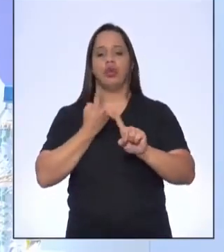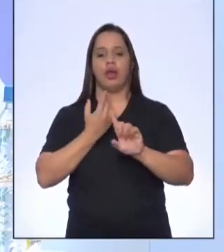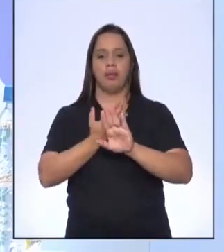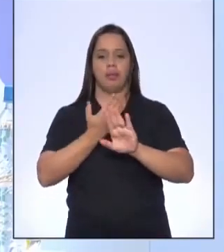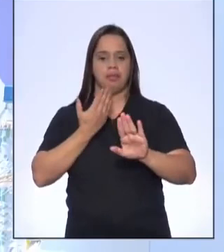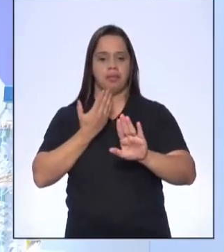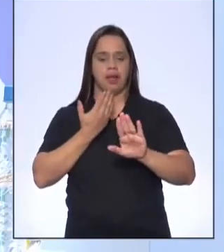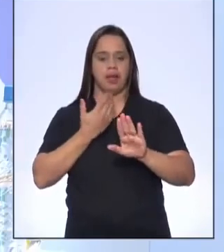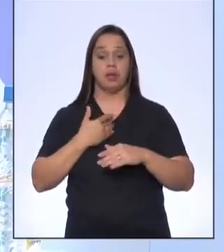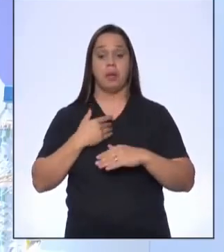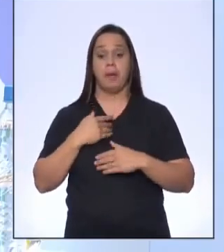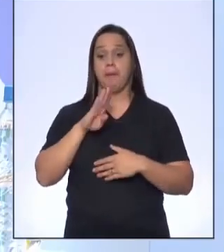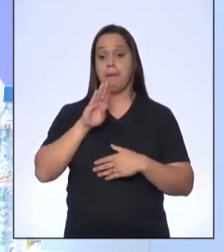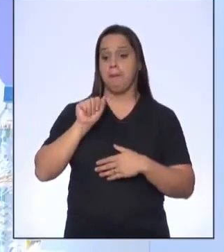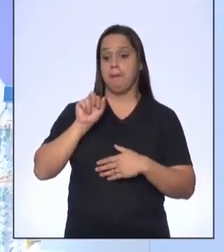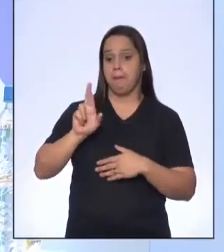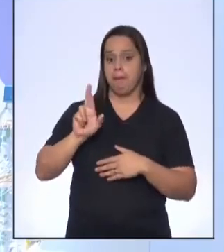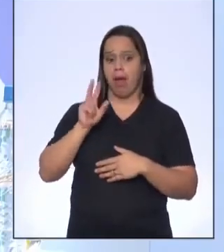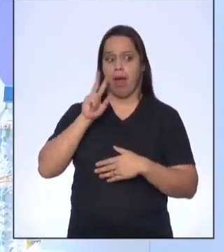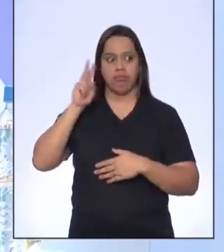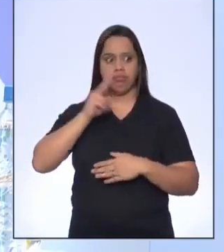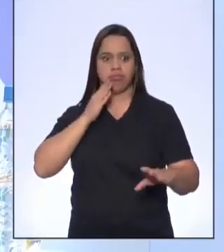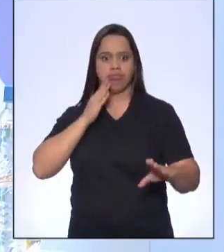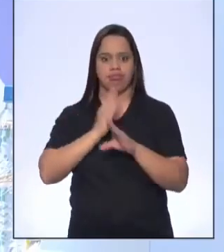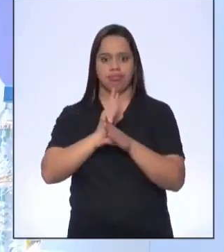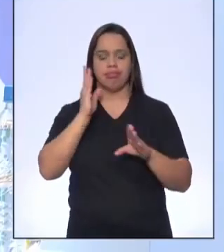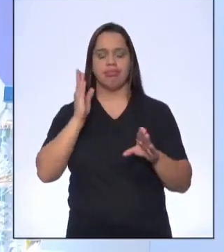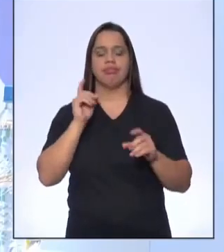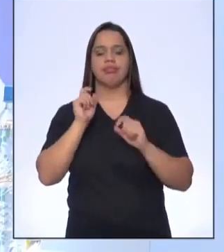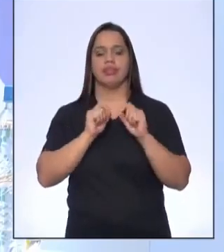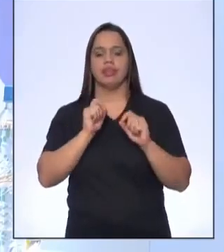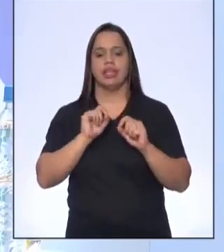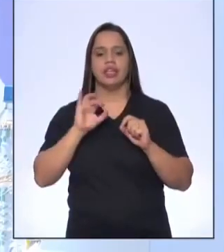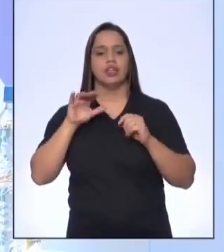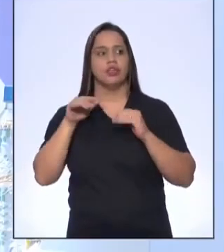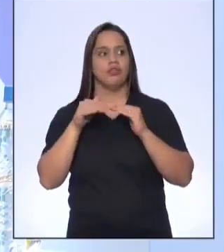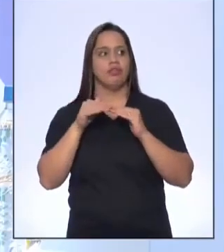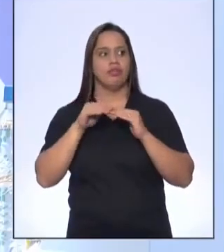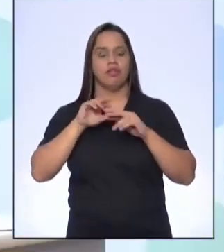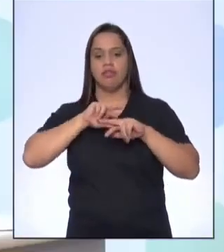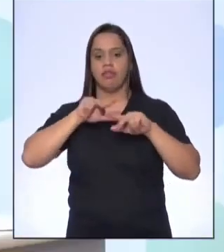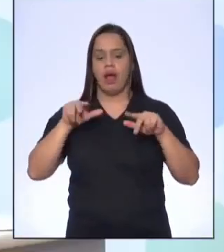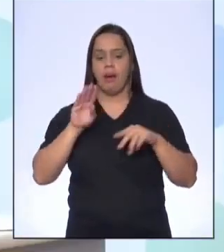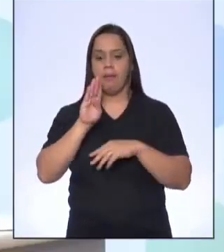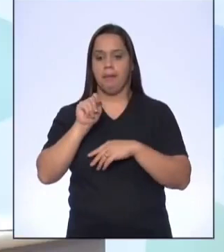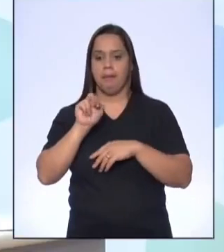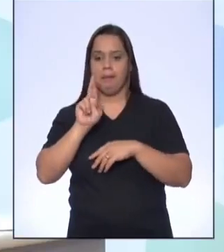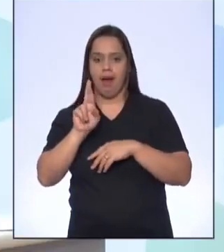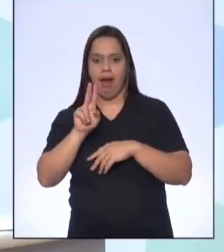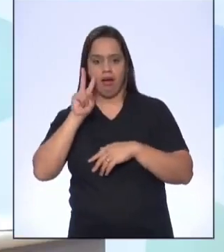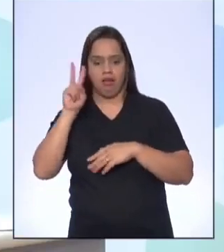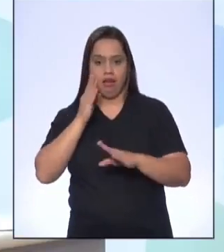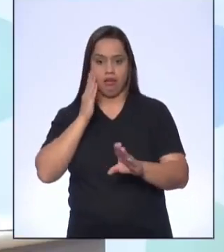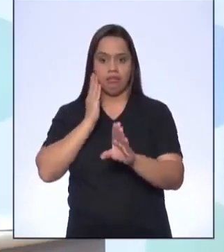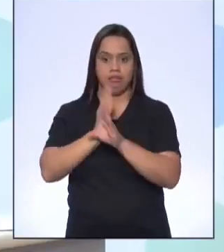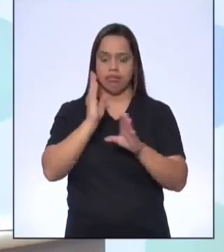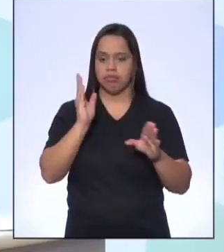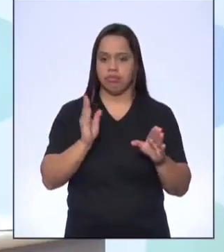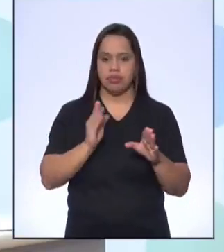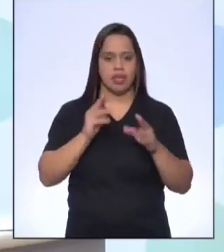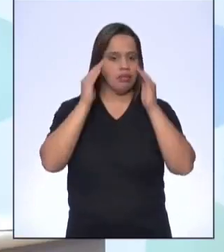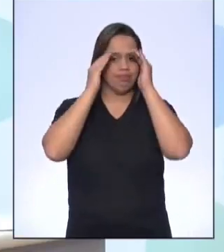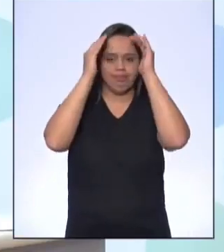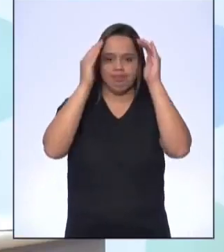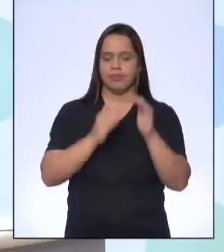do isolamento. Pessoas descumprem isolamento. Aglomeração. Bar é flagrado descumprindo isolamento, é perfeito,